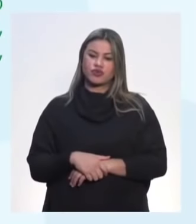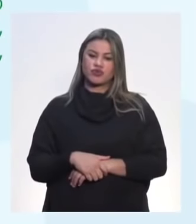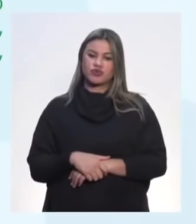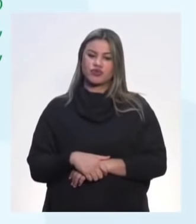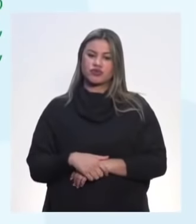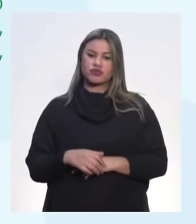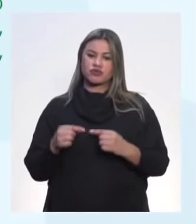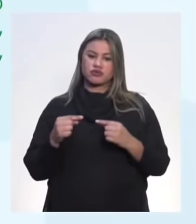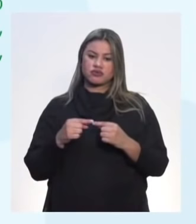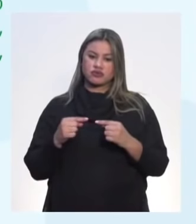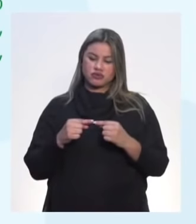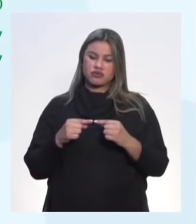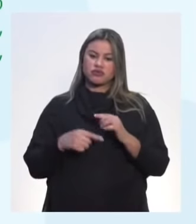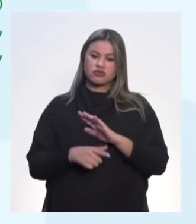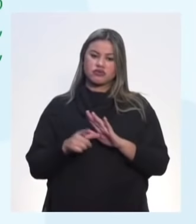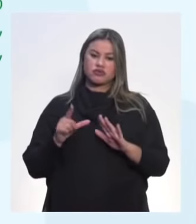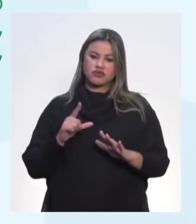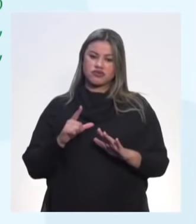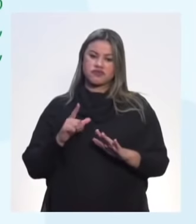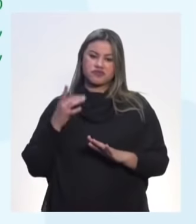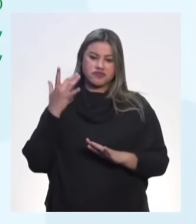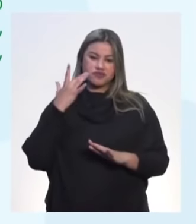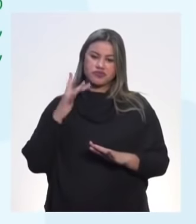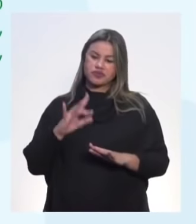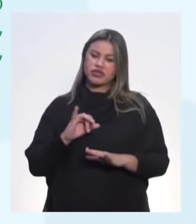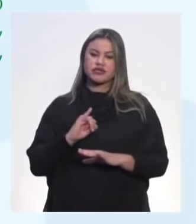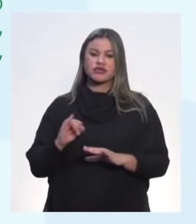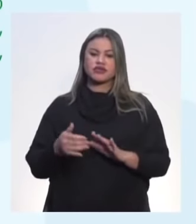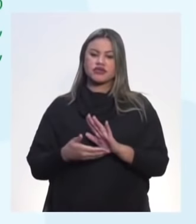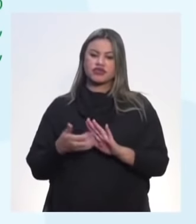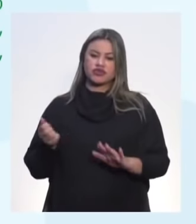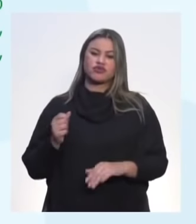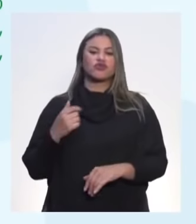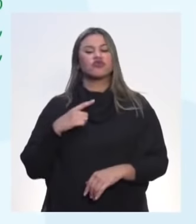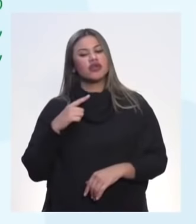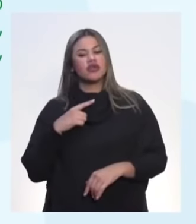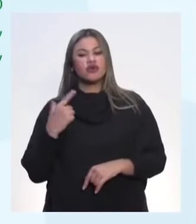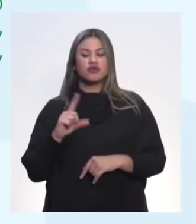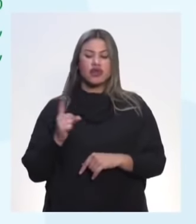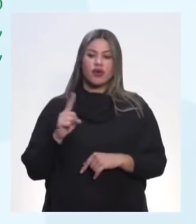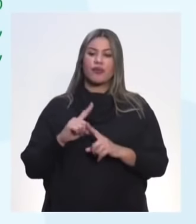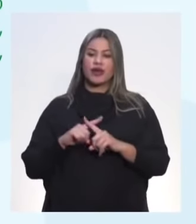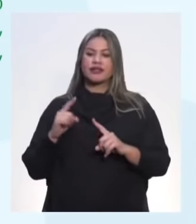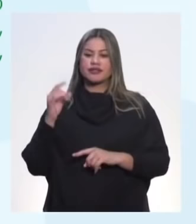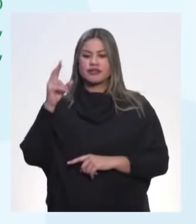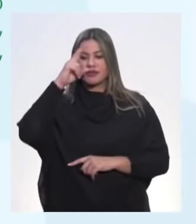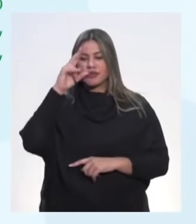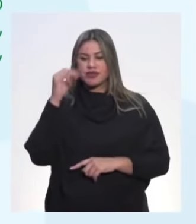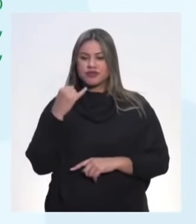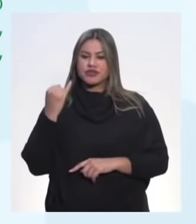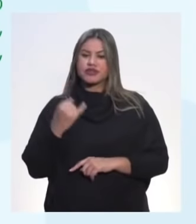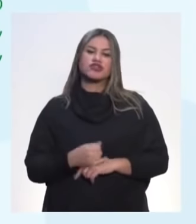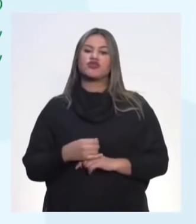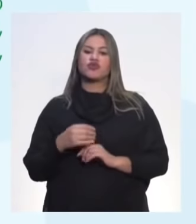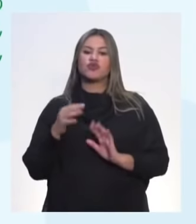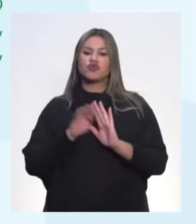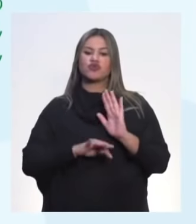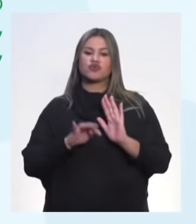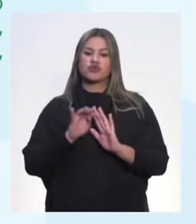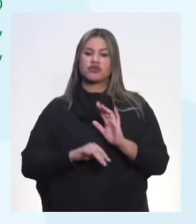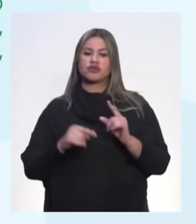versão preliminar que nós temos. Não sei se foi retirada, mas, enfim, eu acho importante relembrar. O texto expositivo remete